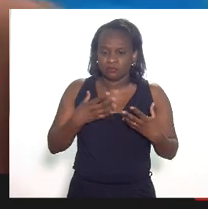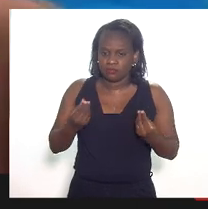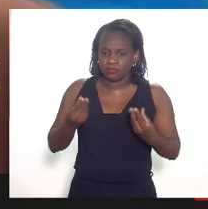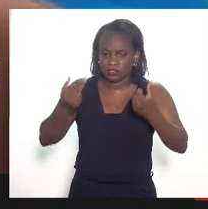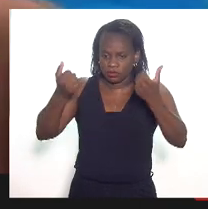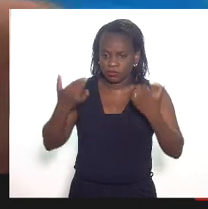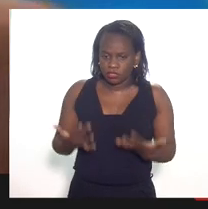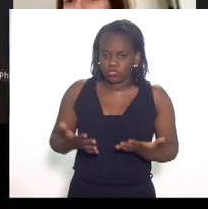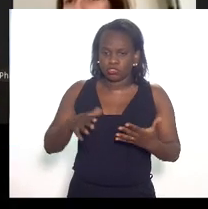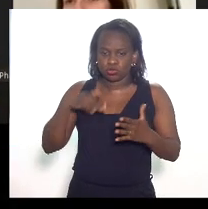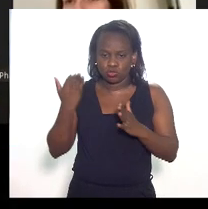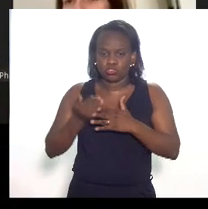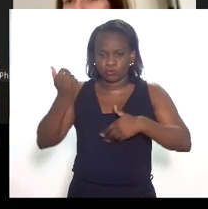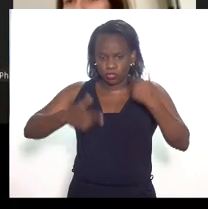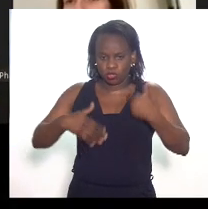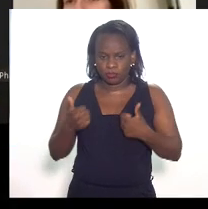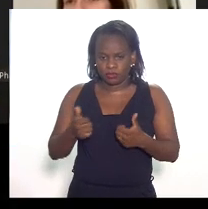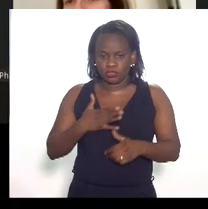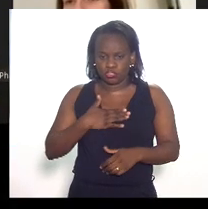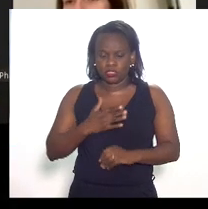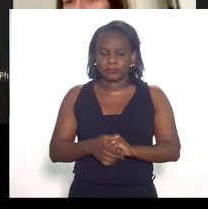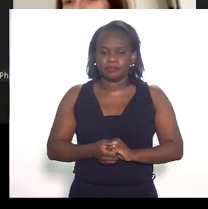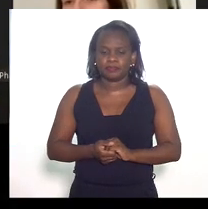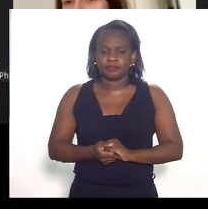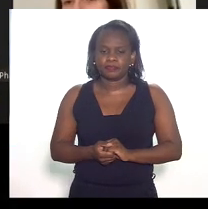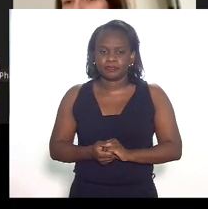contemplado por tudo que está sendo dito.